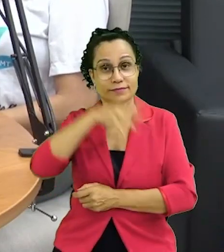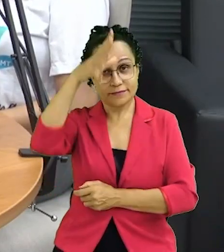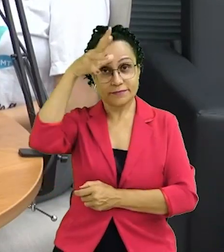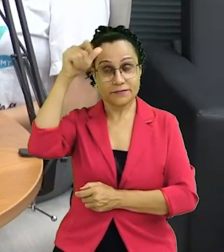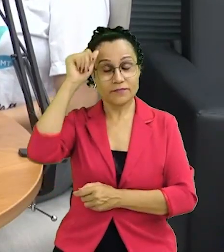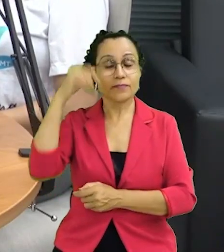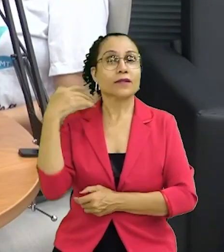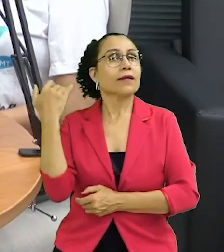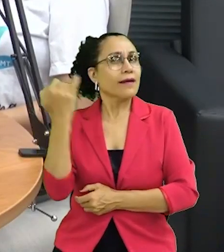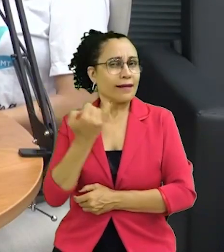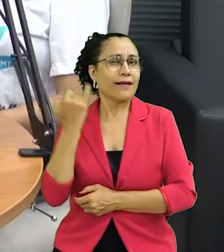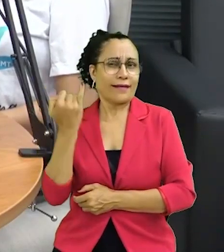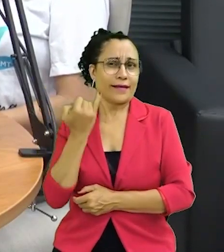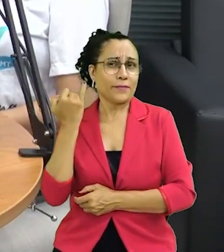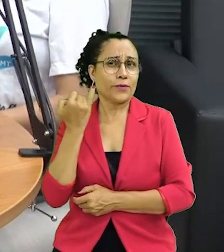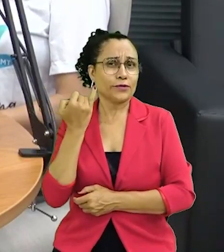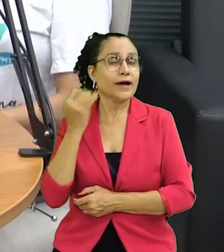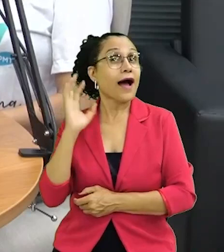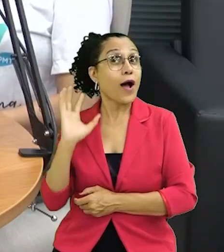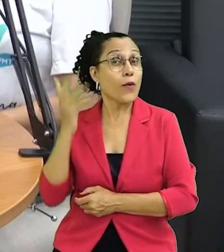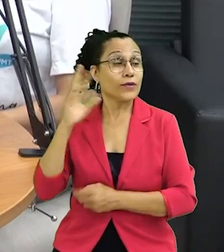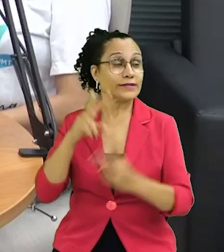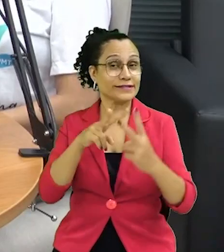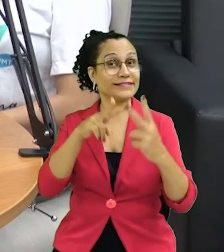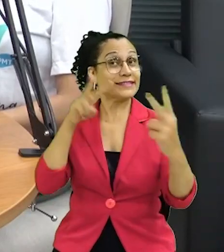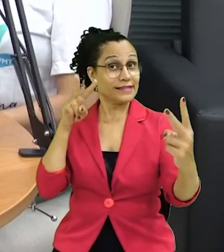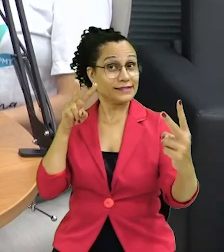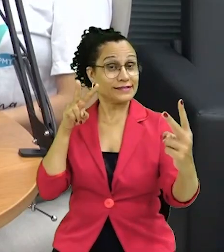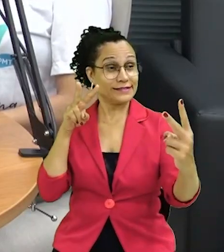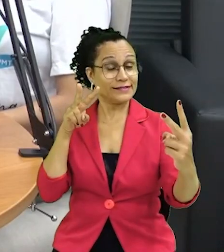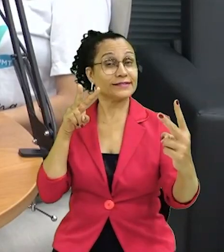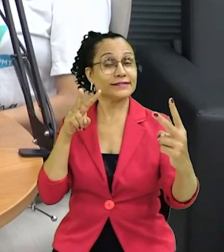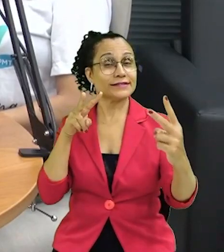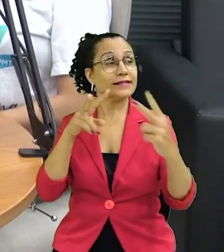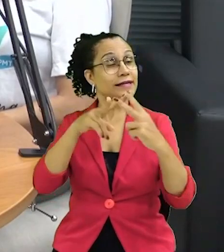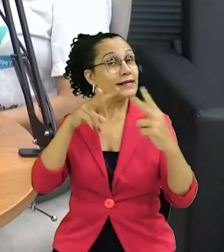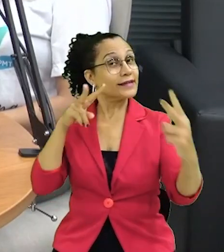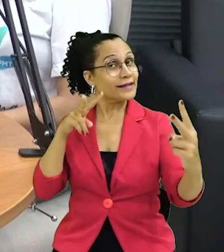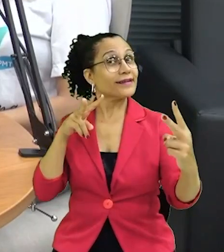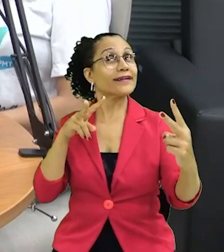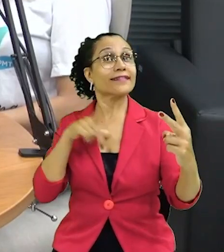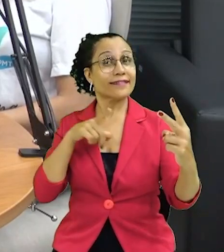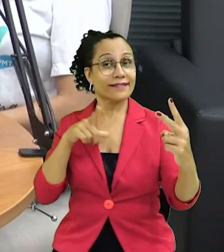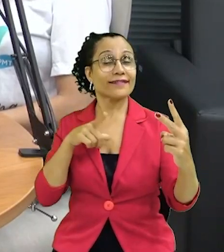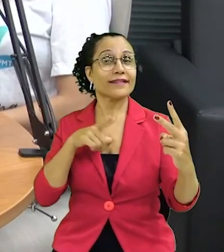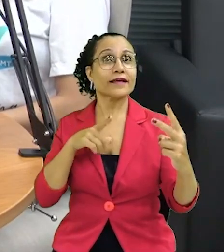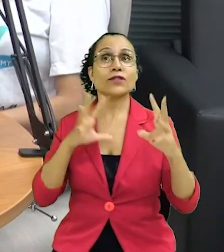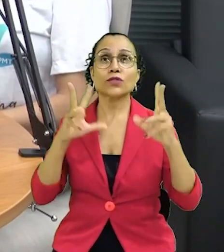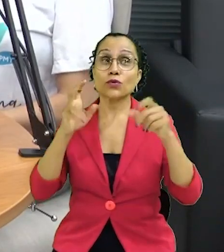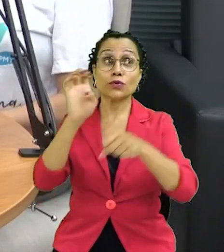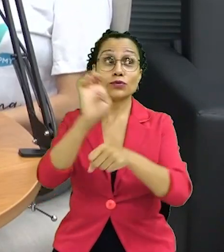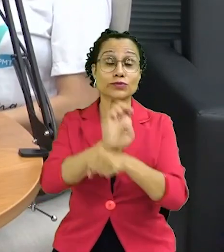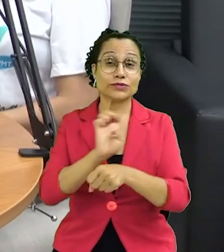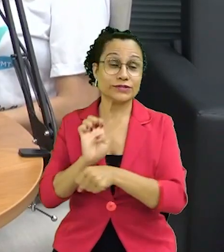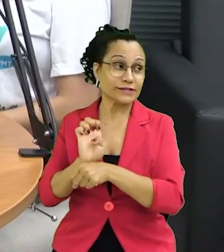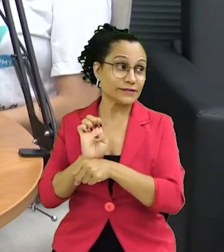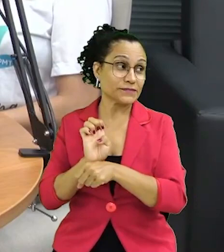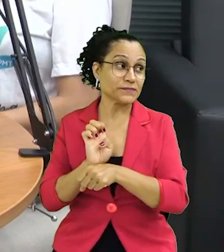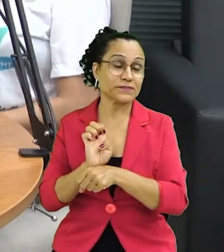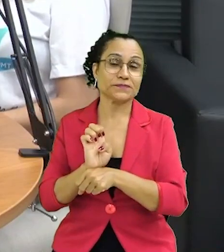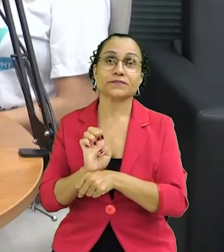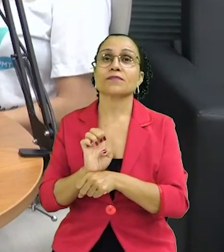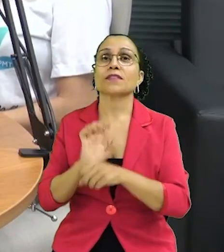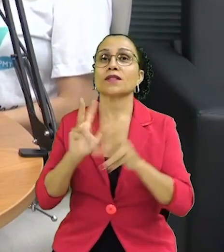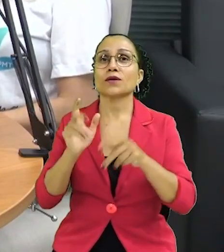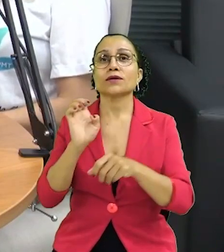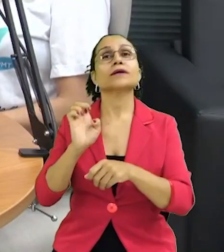porque acontece virtualmente, uma aula com transmissão virtual, então todo o estado, né? Os integrantes de todo